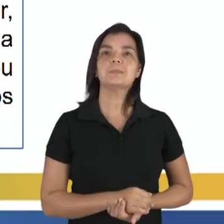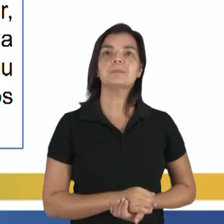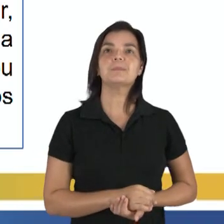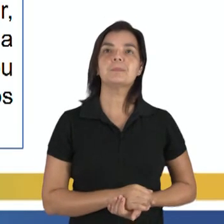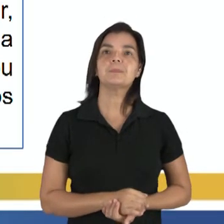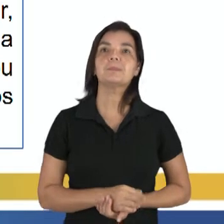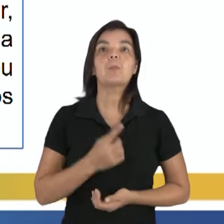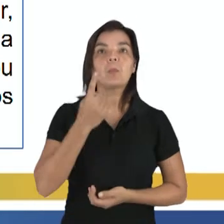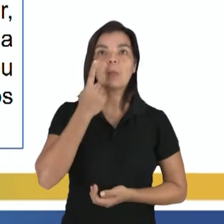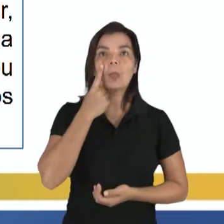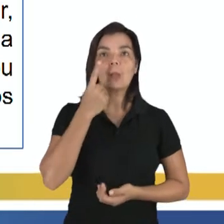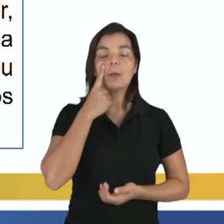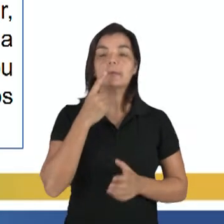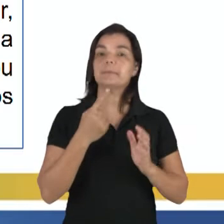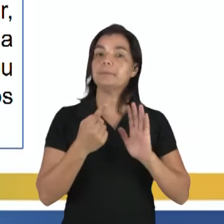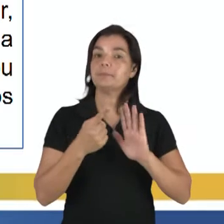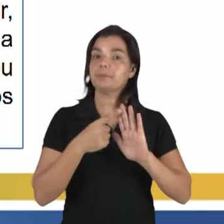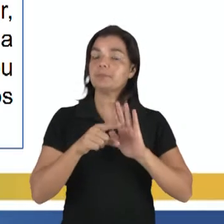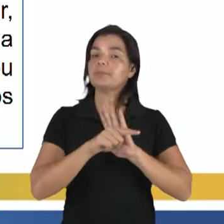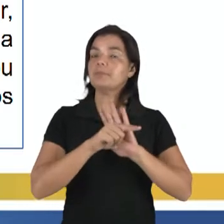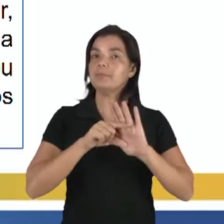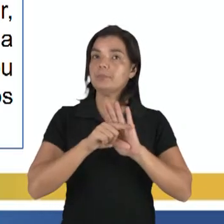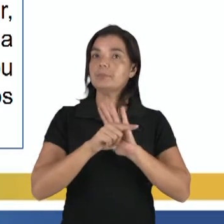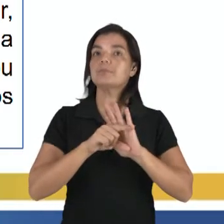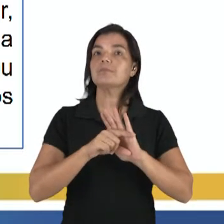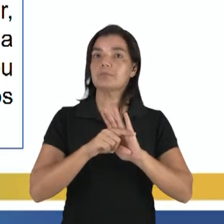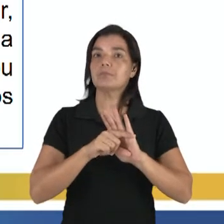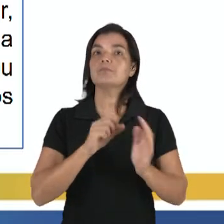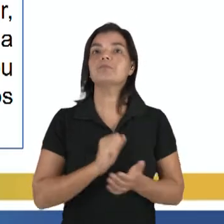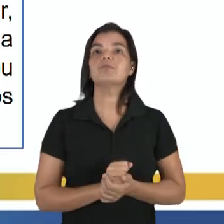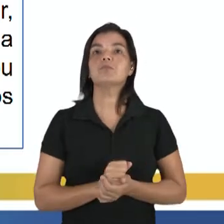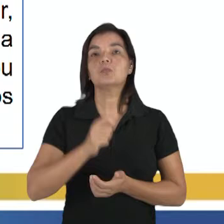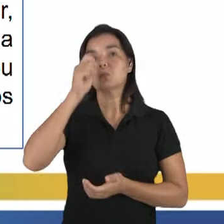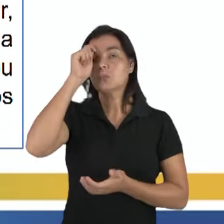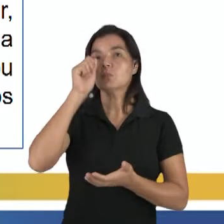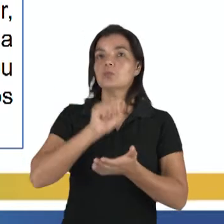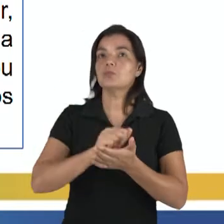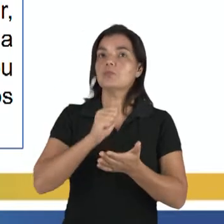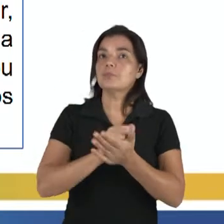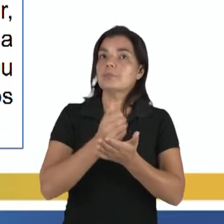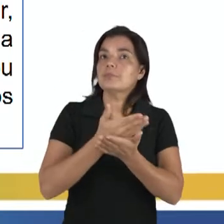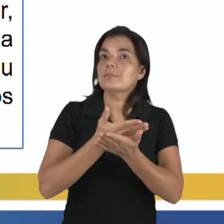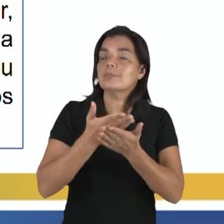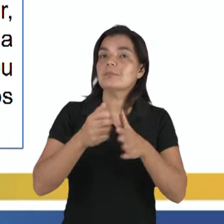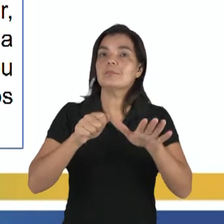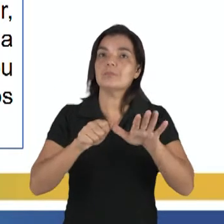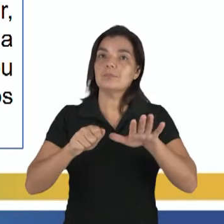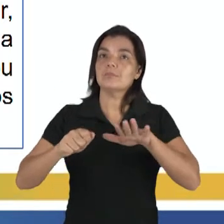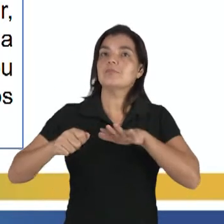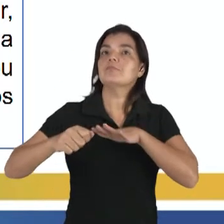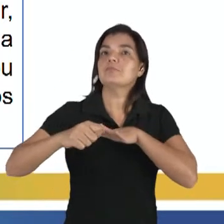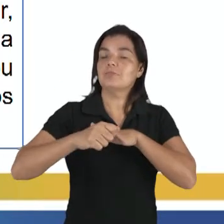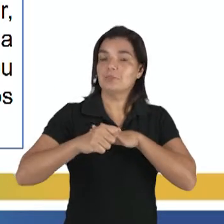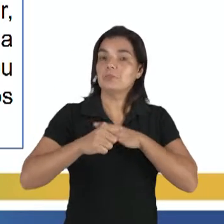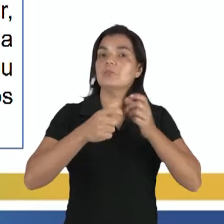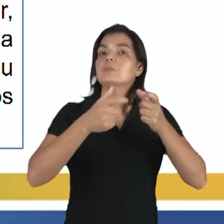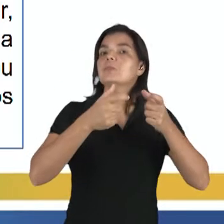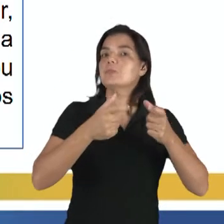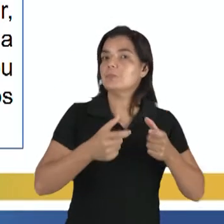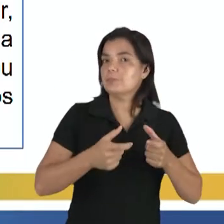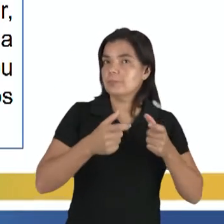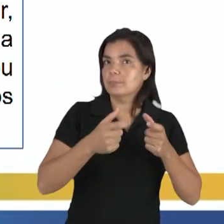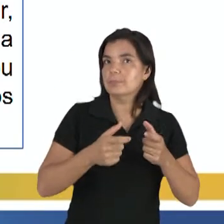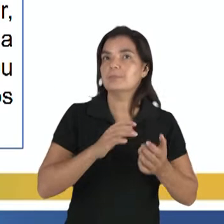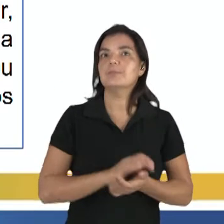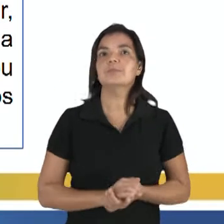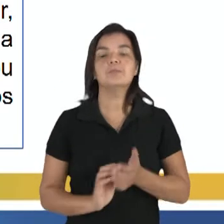crônica. Observe que nesse primeiro parágrafo, o autor dá início ao enredo, já indica